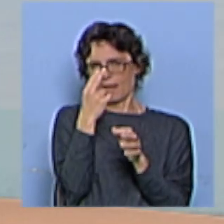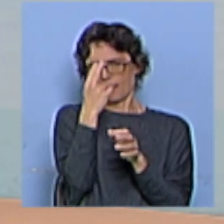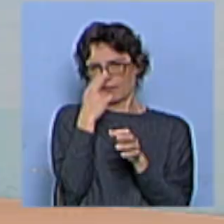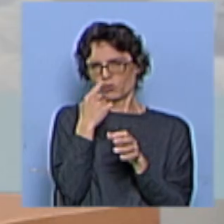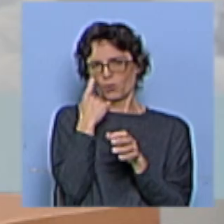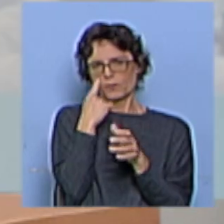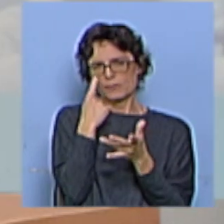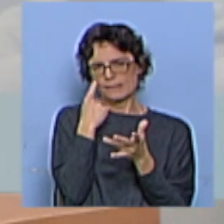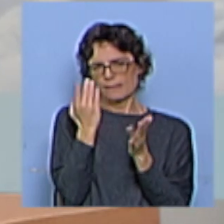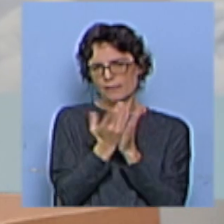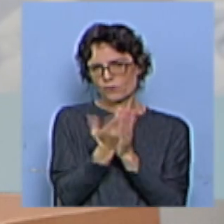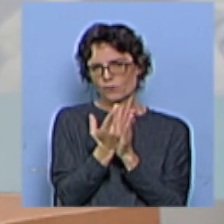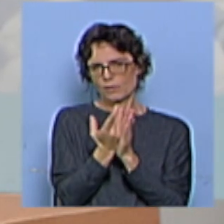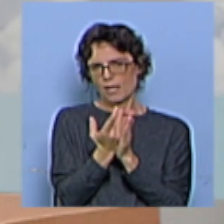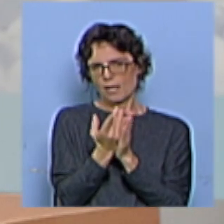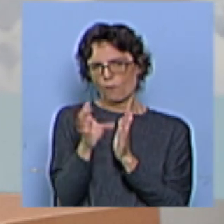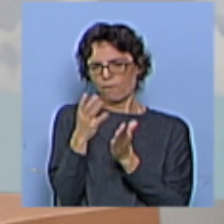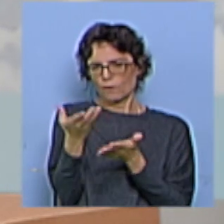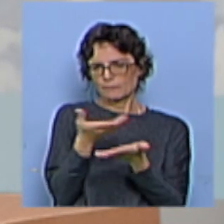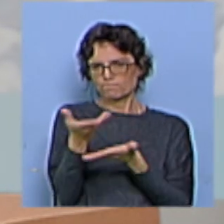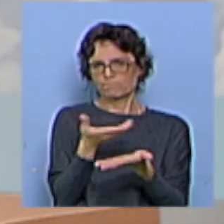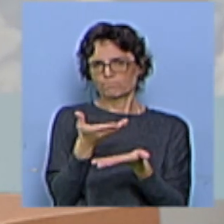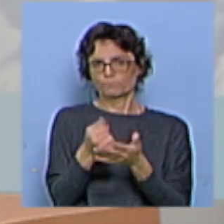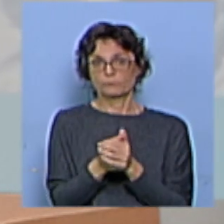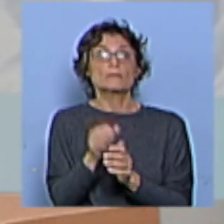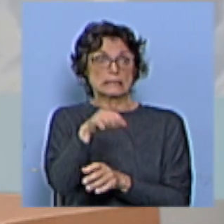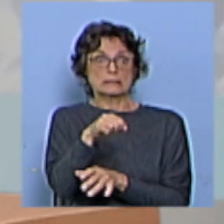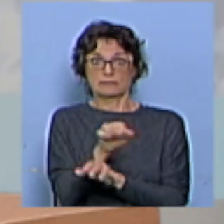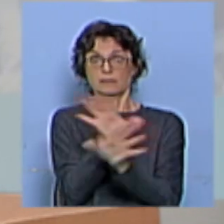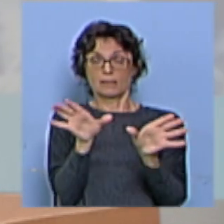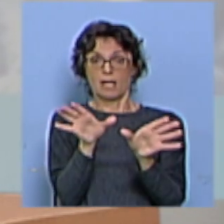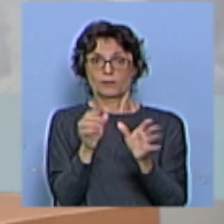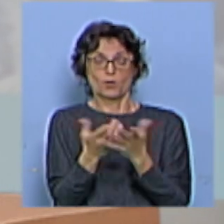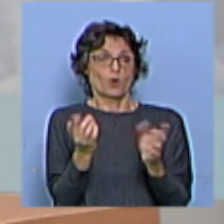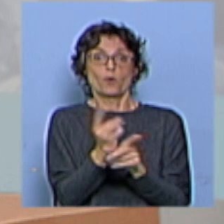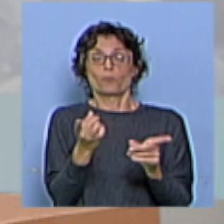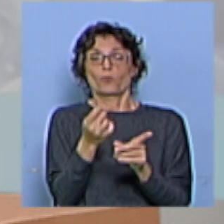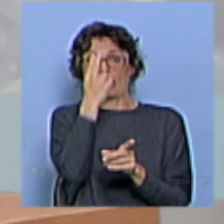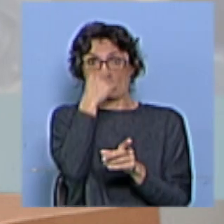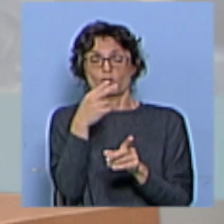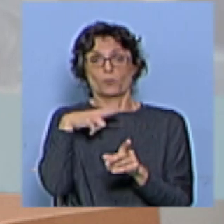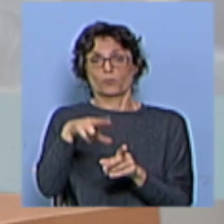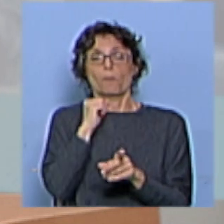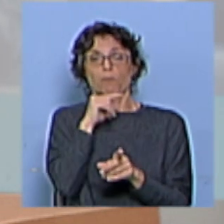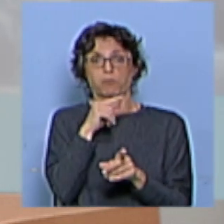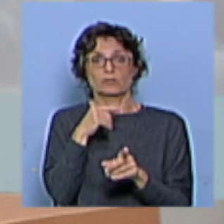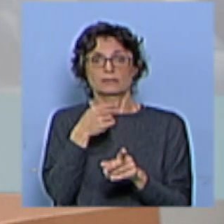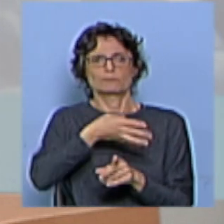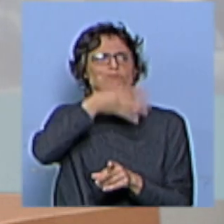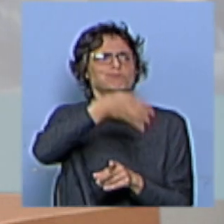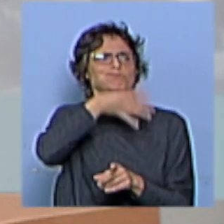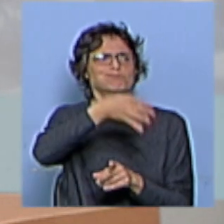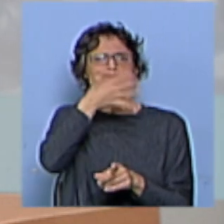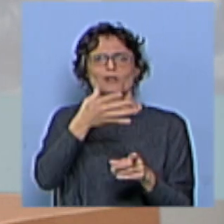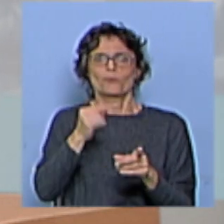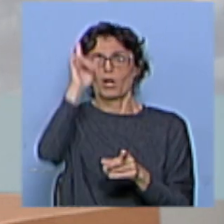sem dúvida nenhuma, porque, enfim, a história de Portugal pode naturalmente ser contada de norte a sul do país através destes recursos. A grande aposta que tem